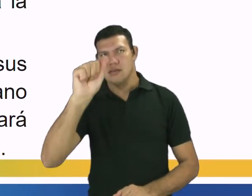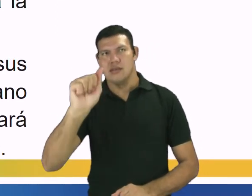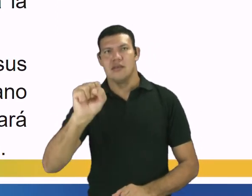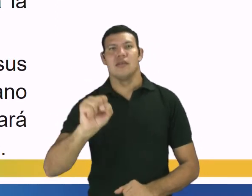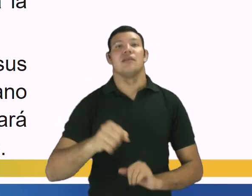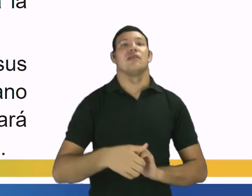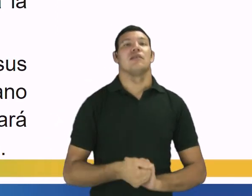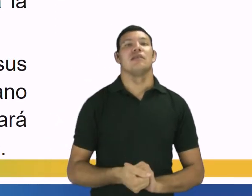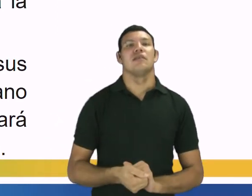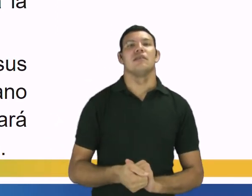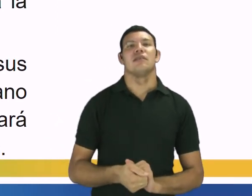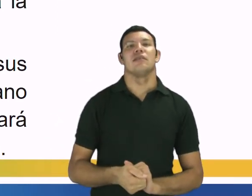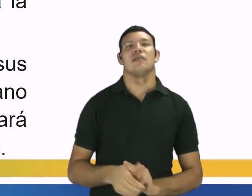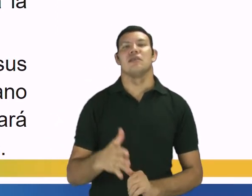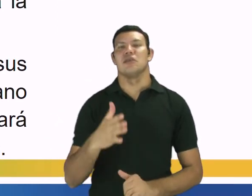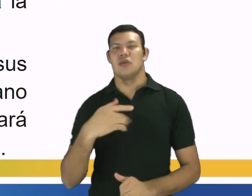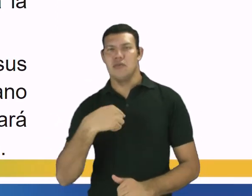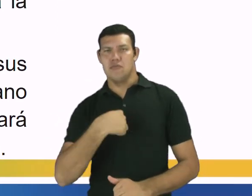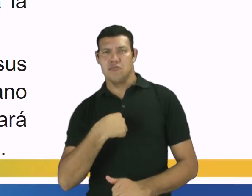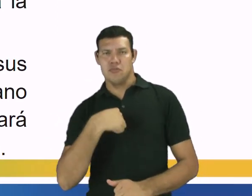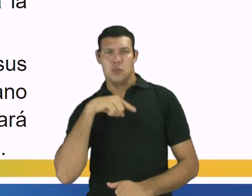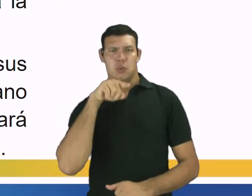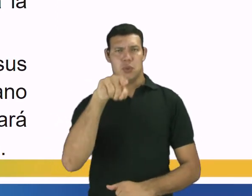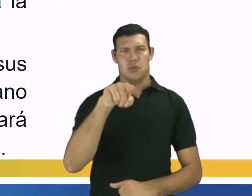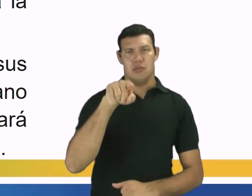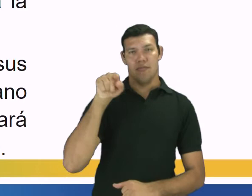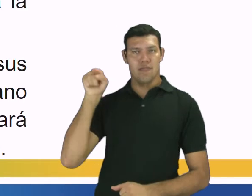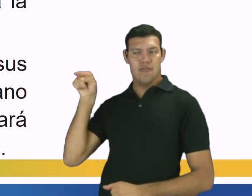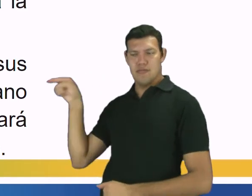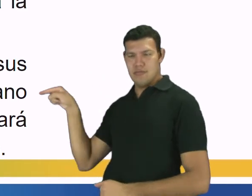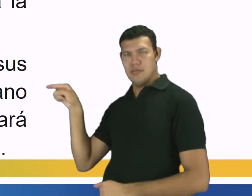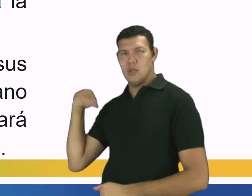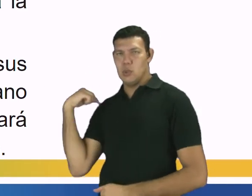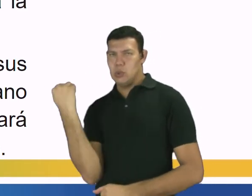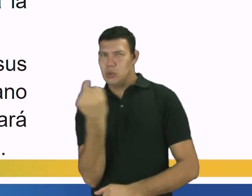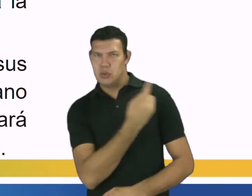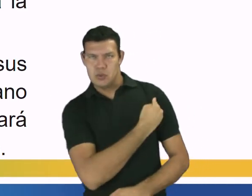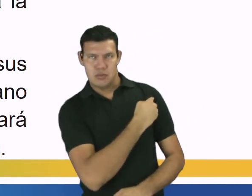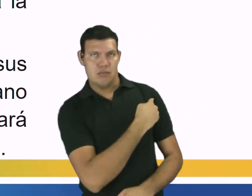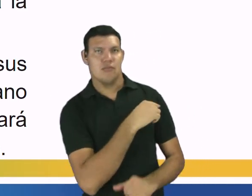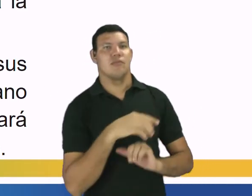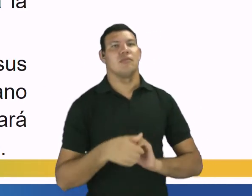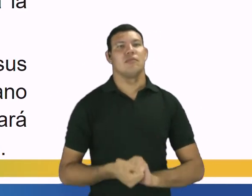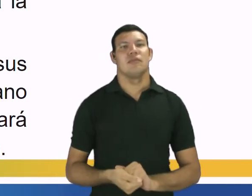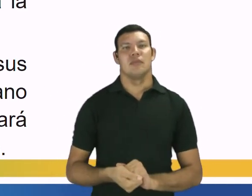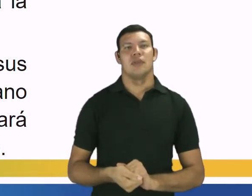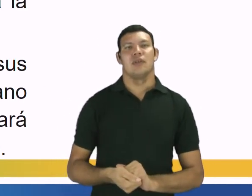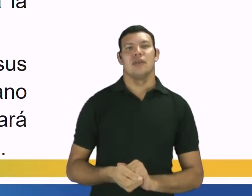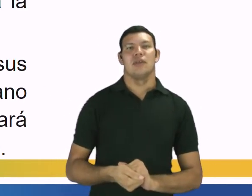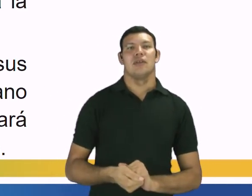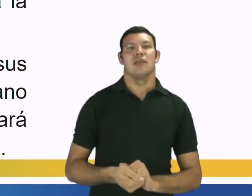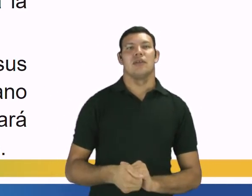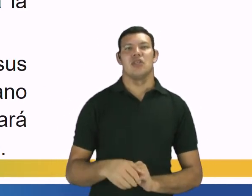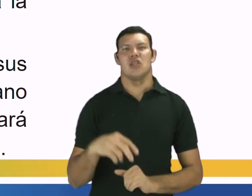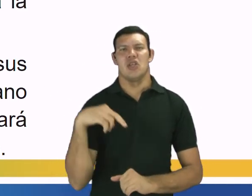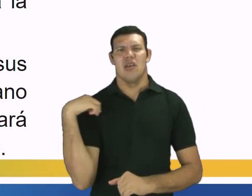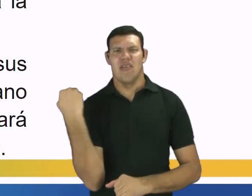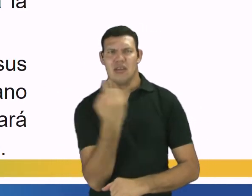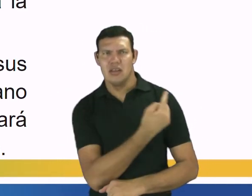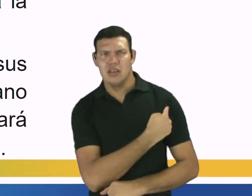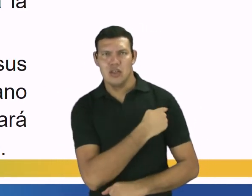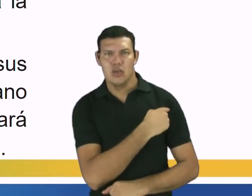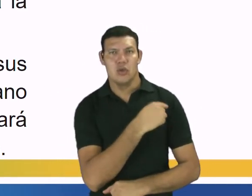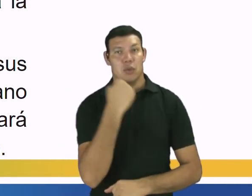Lembra dos pronomes pessoais? Eu, tu, ele, nosotros, no lugar de nós. Vamos ver se é isso? Olha só,